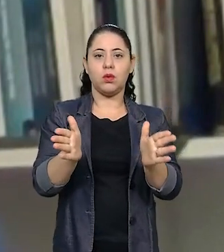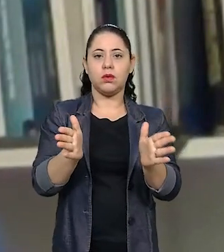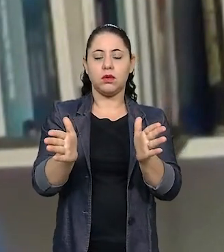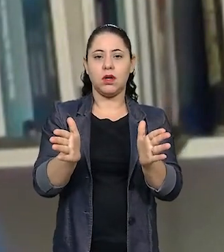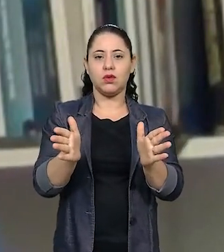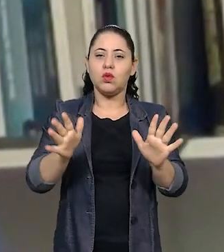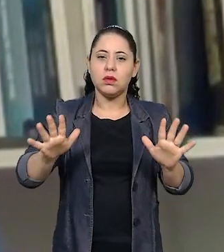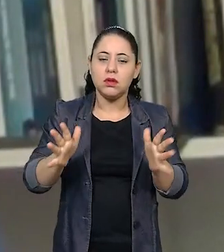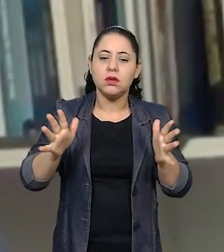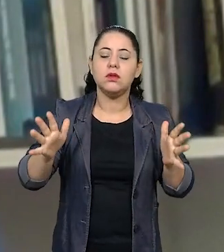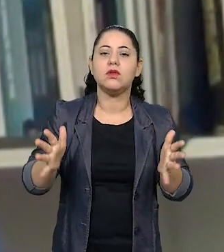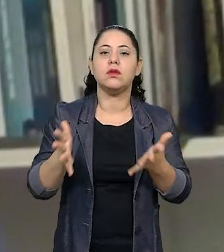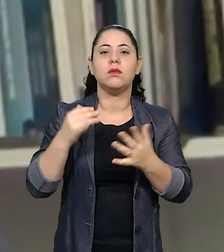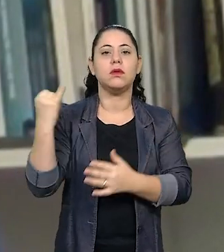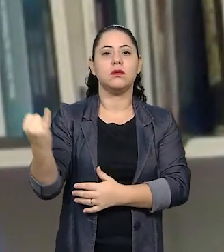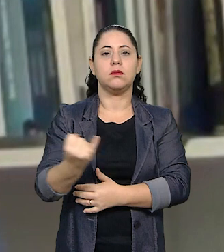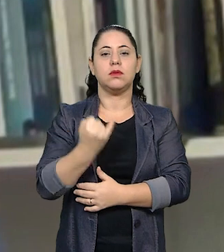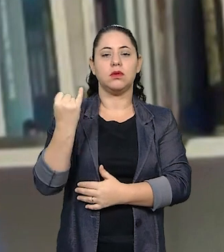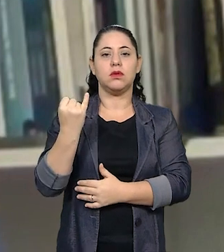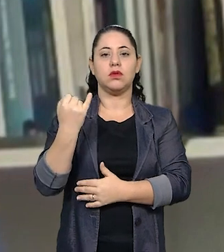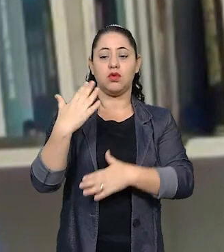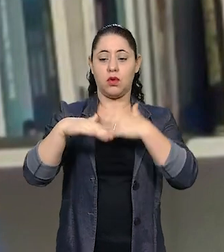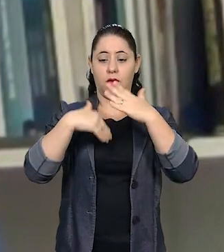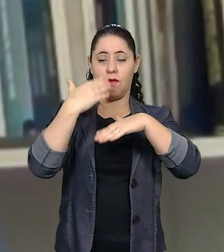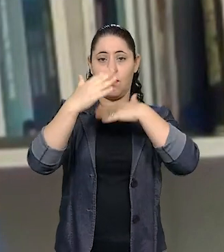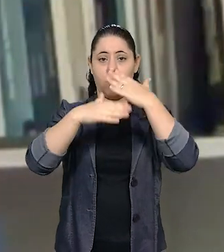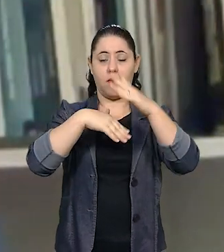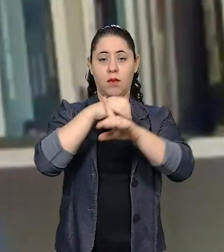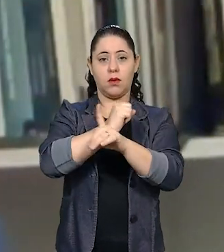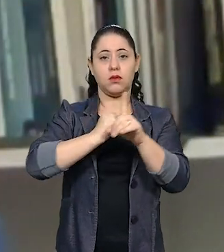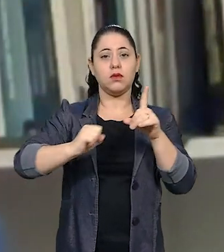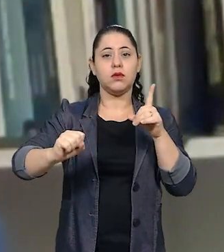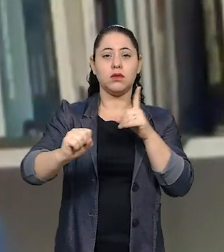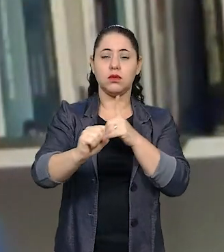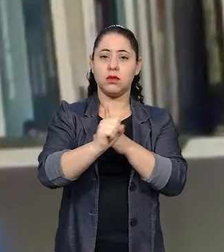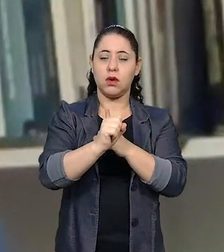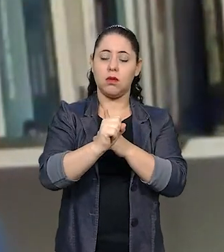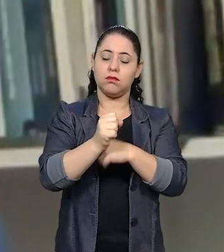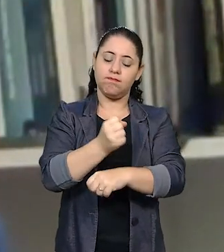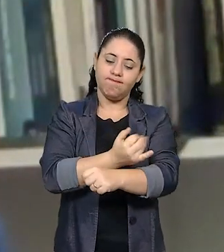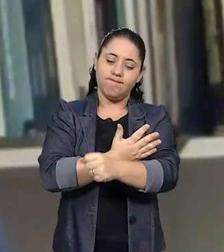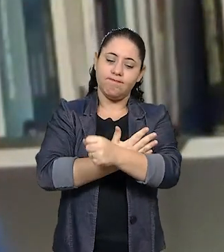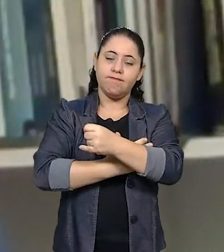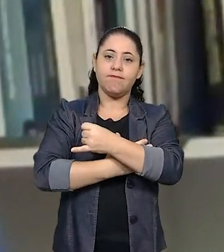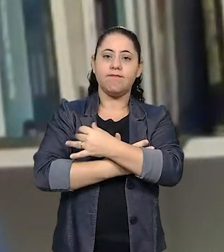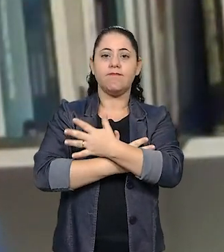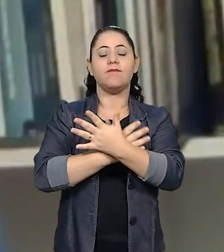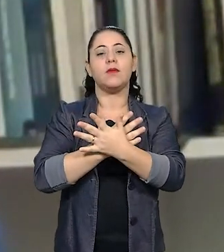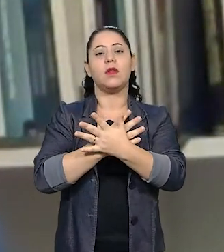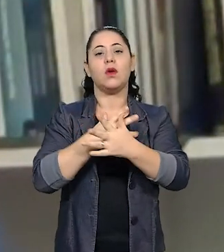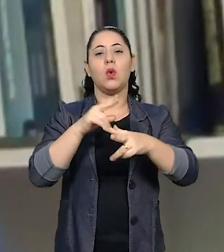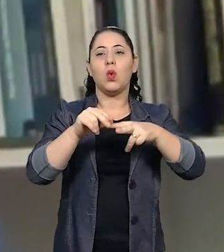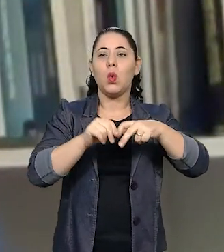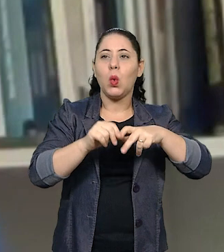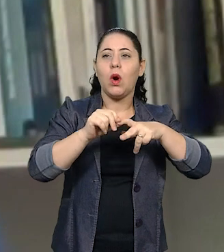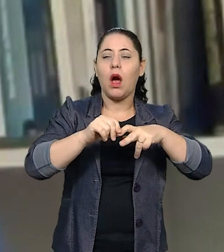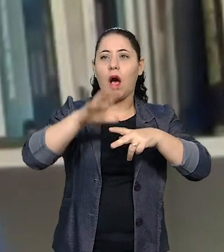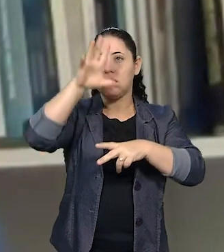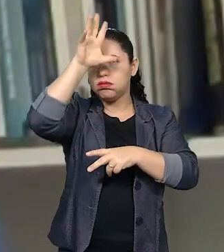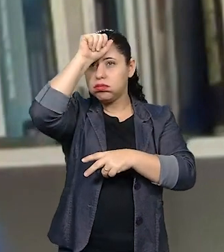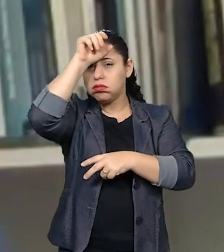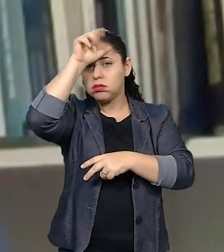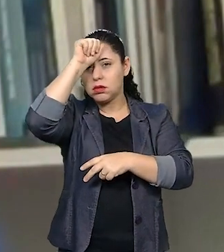higiene adequadas, mas ela também tem o acesso a estímulos importantes